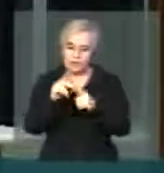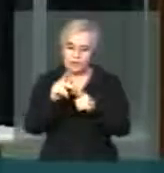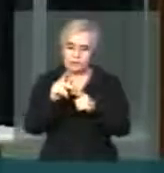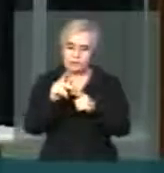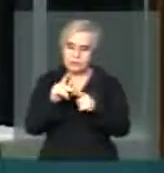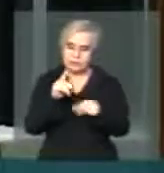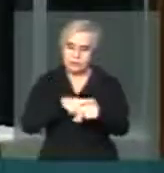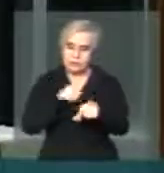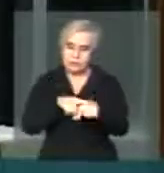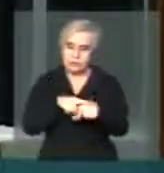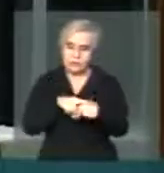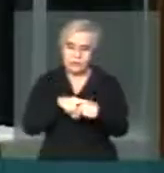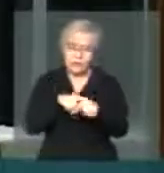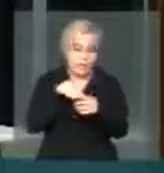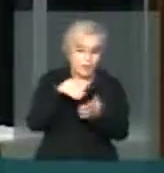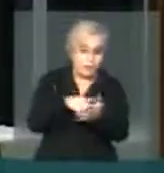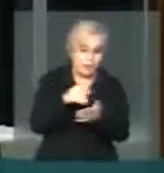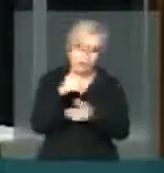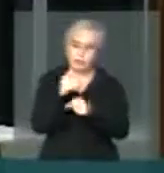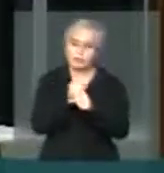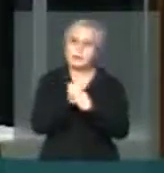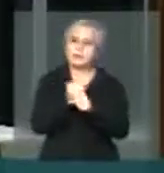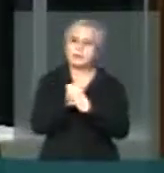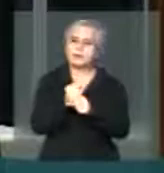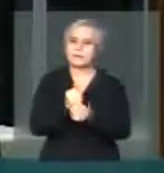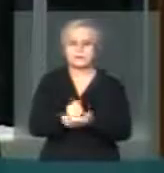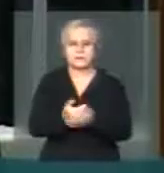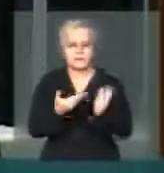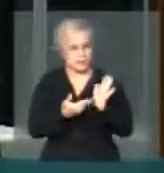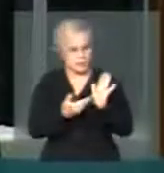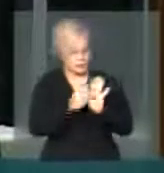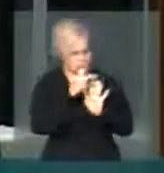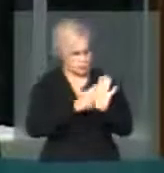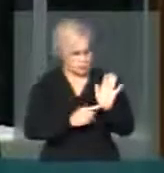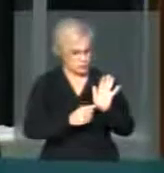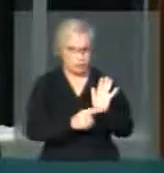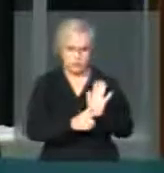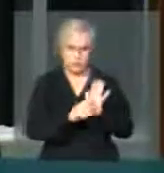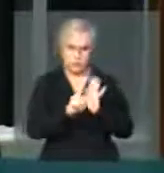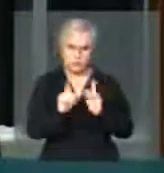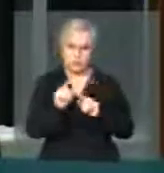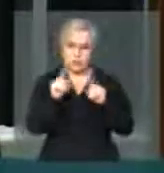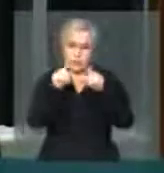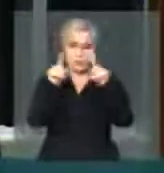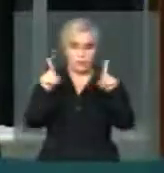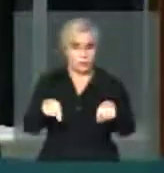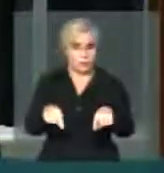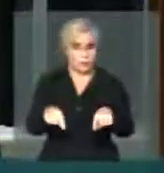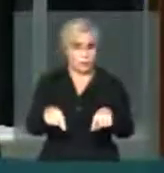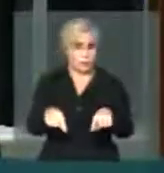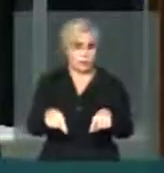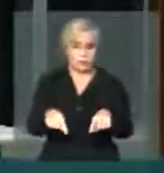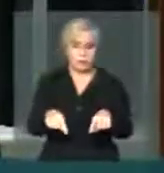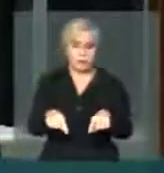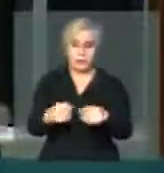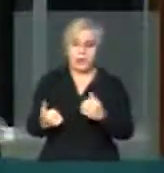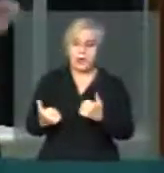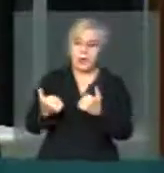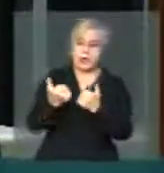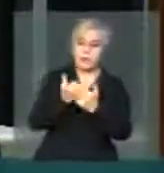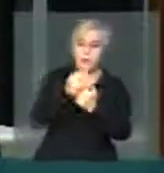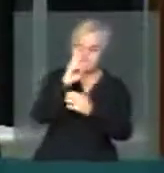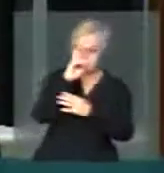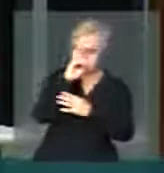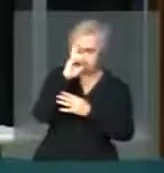agora, e segundo os outros critérios estabelecidos por esse anteprojeto, funcionário público não poderá mais assumir a direção de